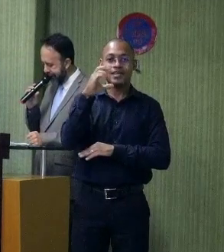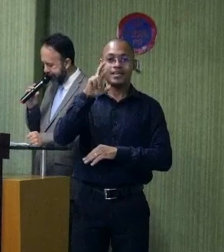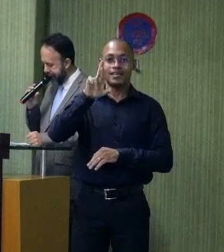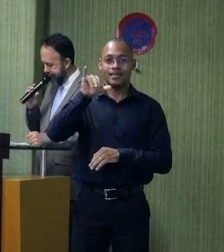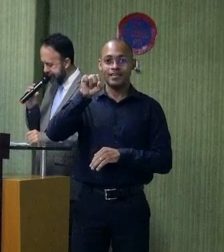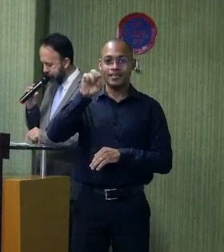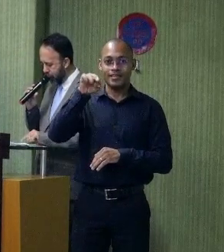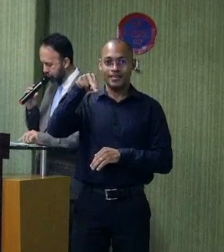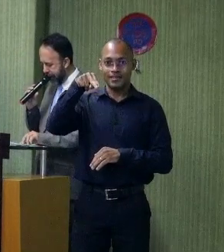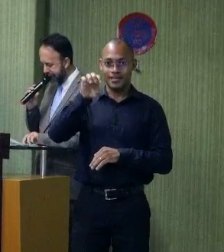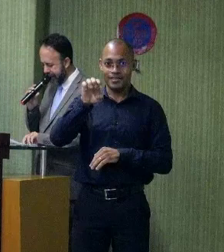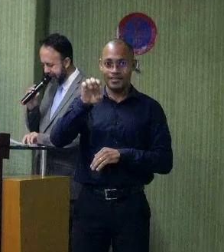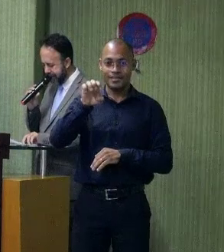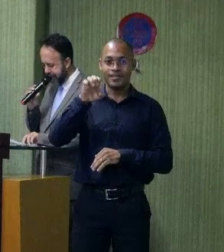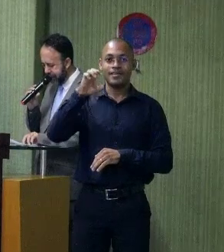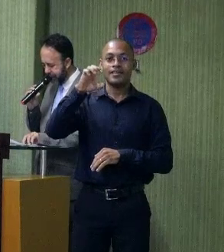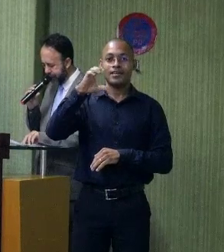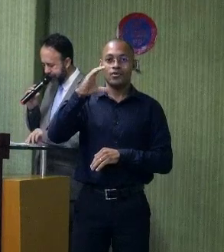dela meia